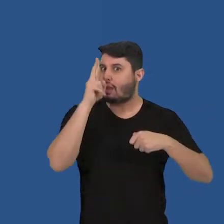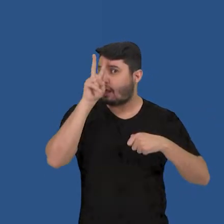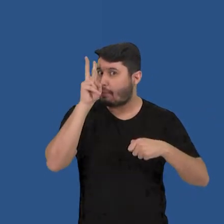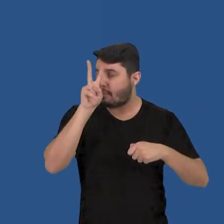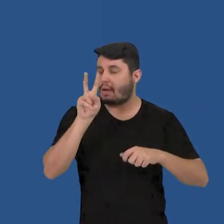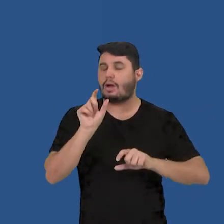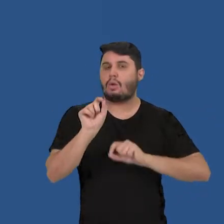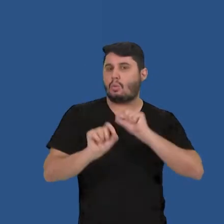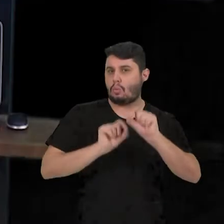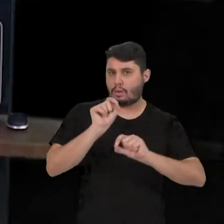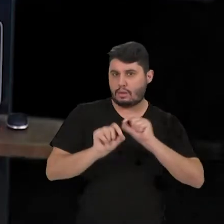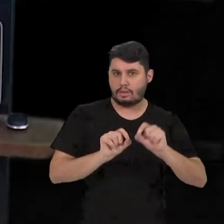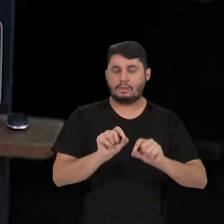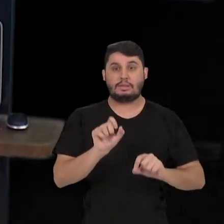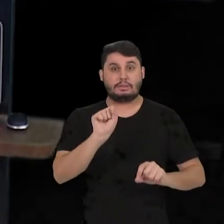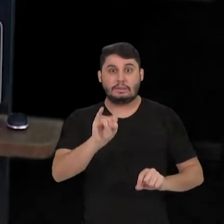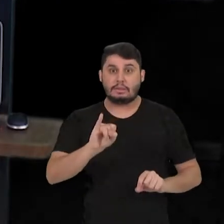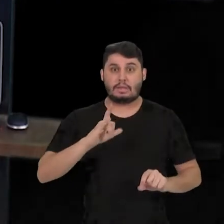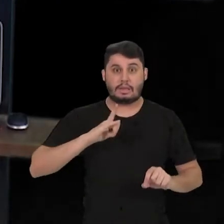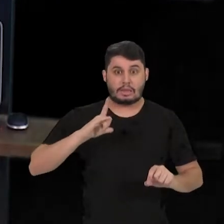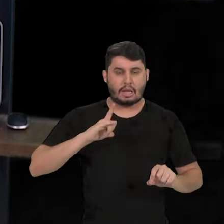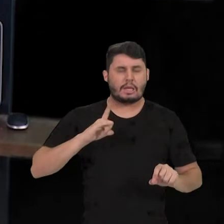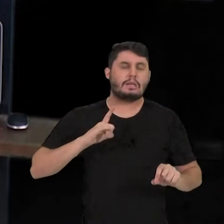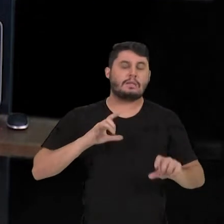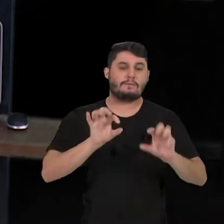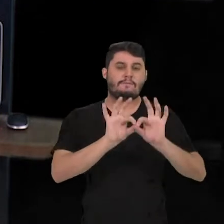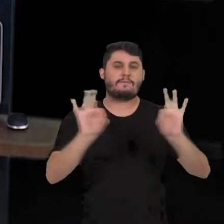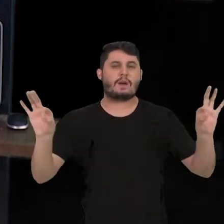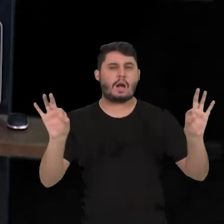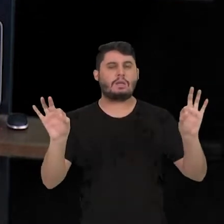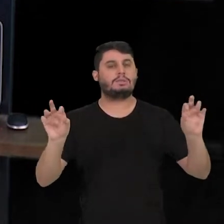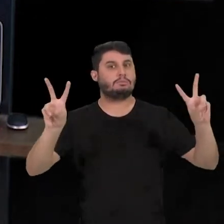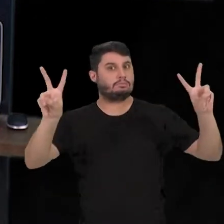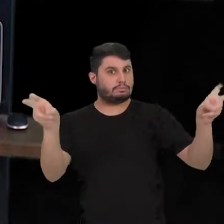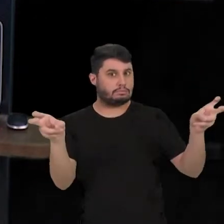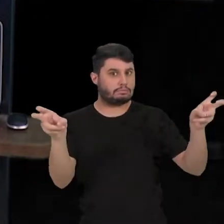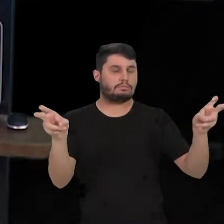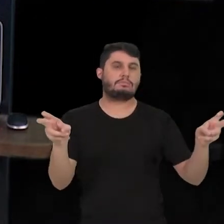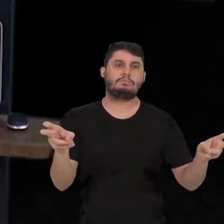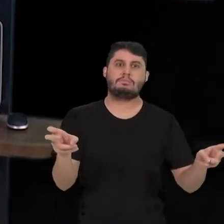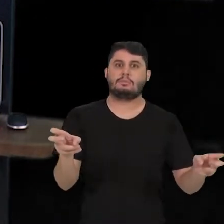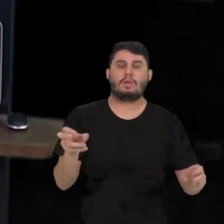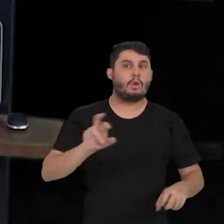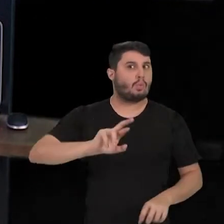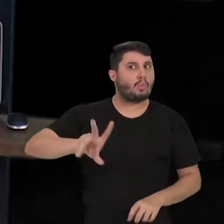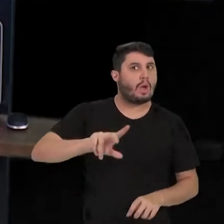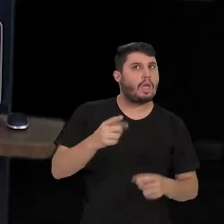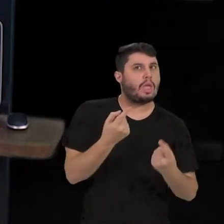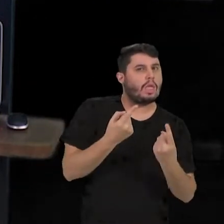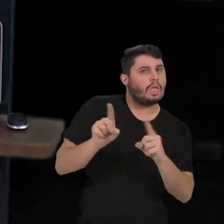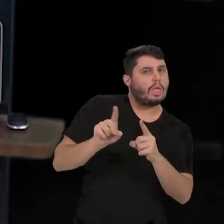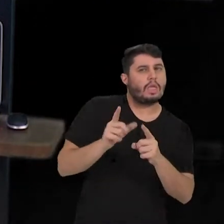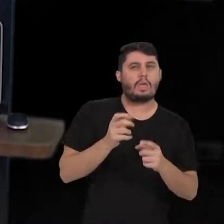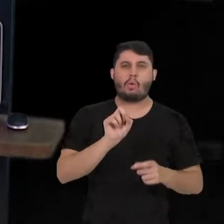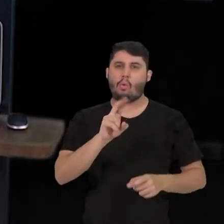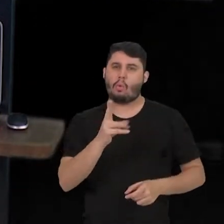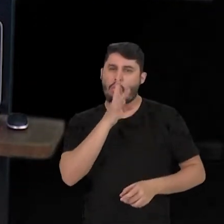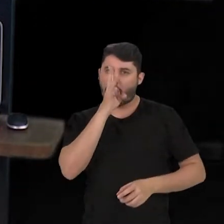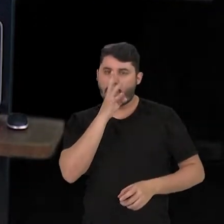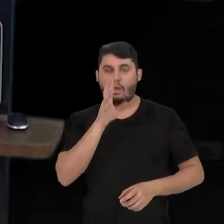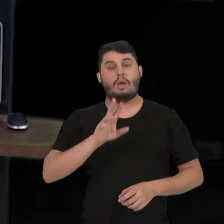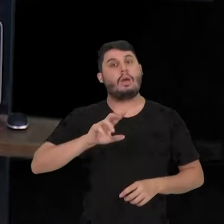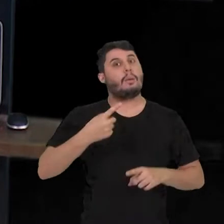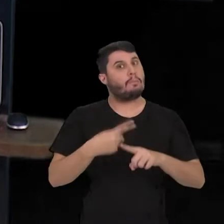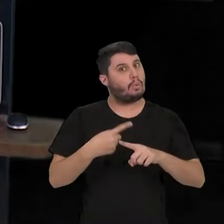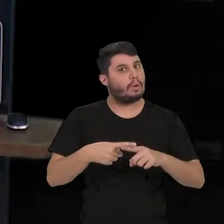né? Vocês vão lembrar disso que quando está mais de uma palavra, uma frase inteira, não é mais sentido de dar ironia, né? É um sentido de que alguém está falando